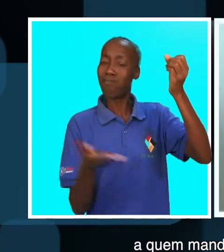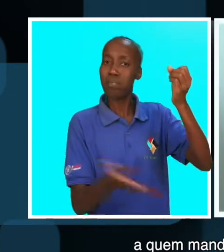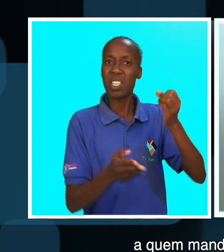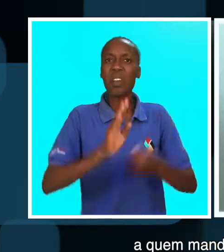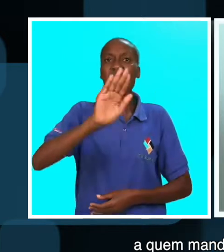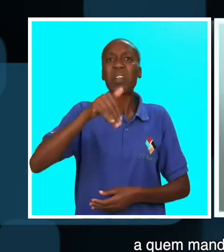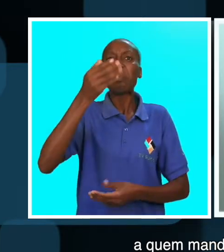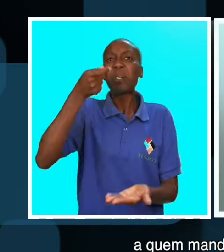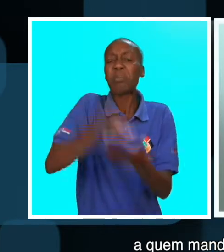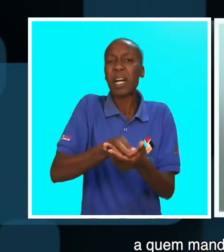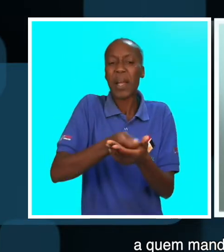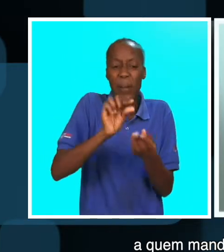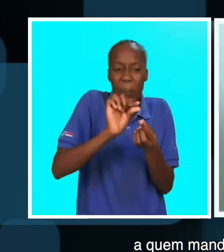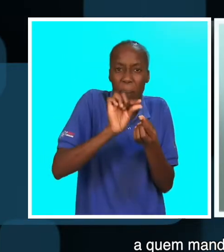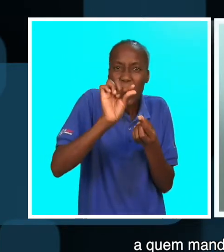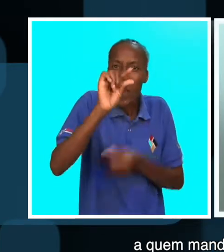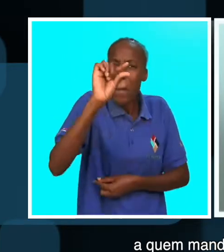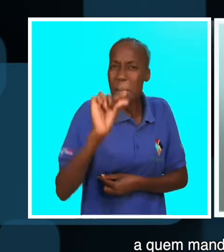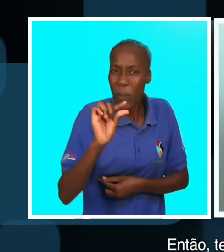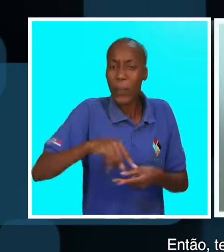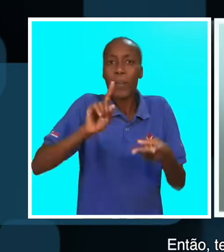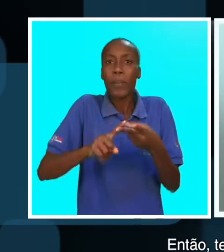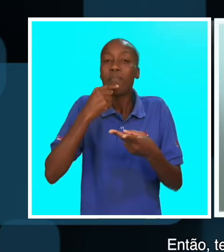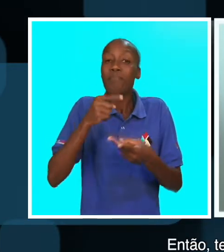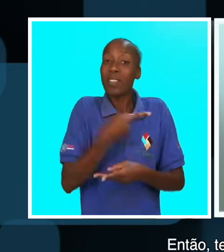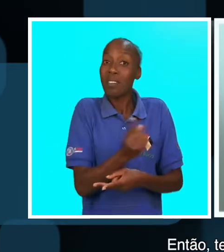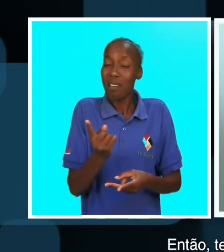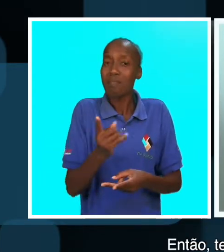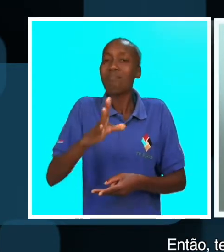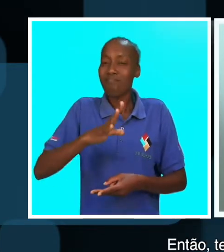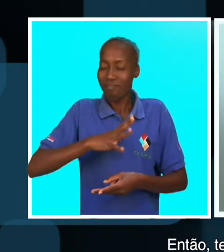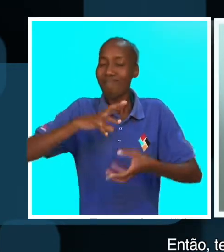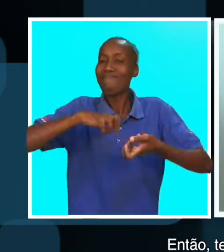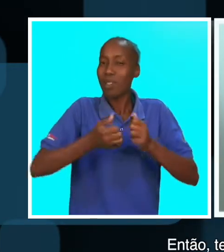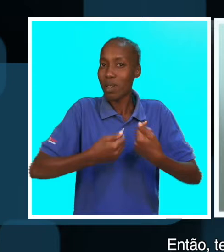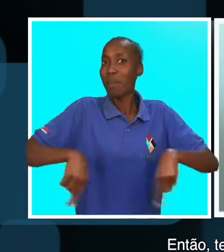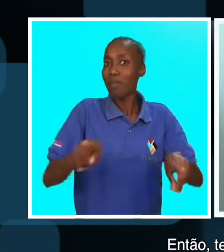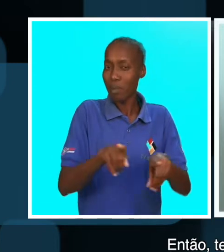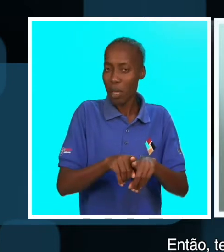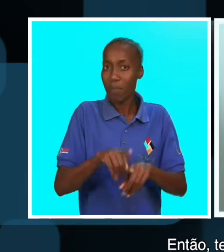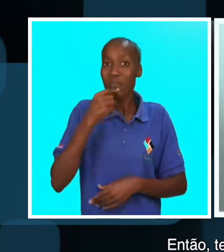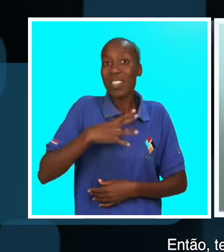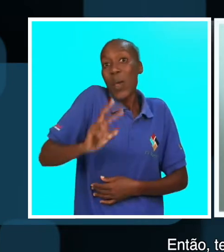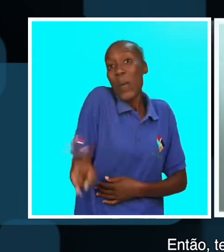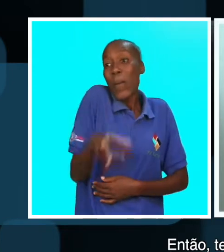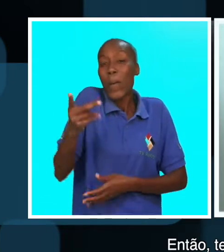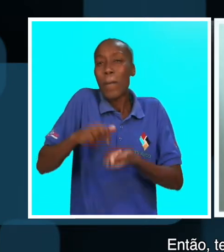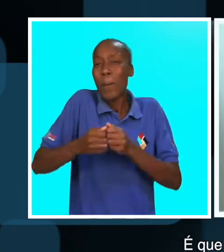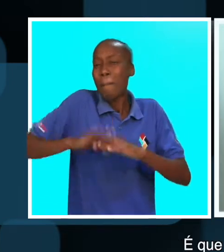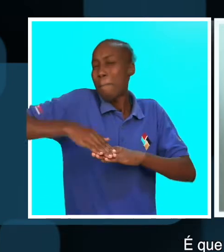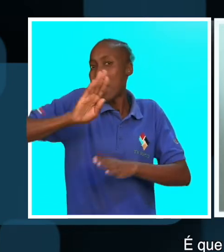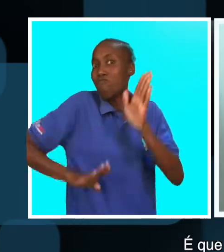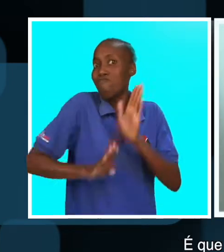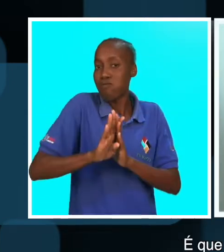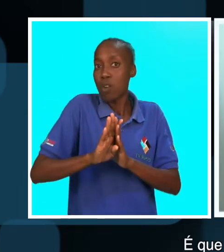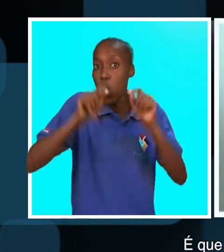Não é? Mas depois pagam Muito pouco mesmo Então Temos esse problema Mas também um outro Ainda mais grave